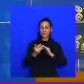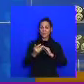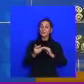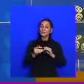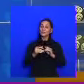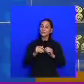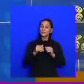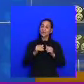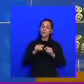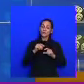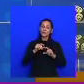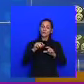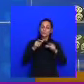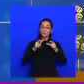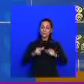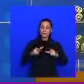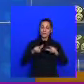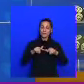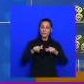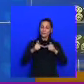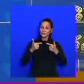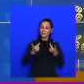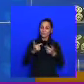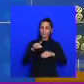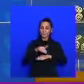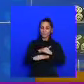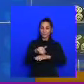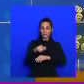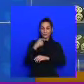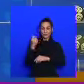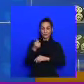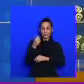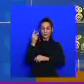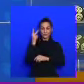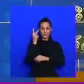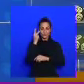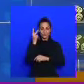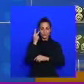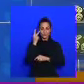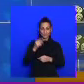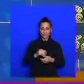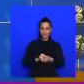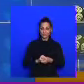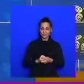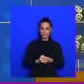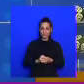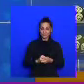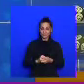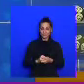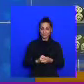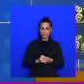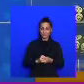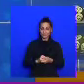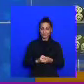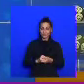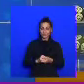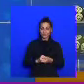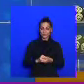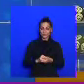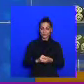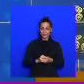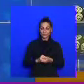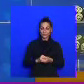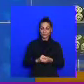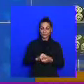Espaço da Sorte, na Avenida Paulista, em São Paulo. Bola azul, número 25. Azul, 25. Foram